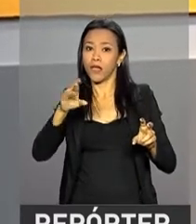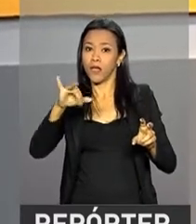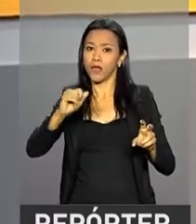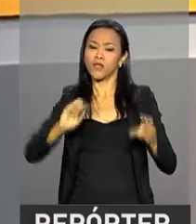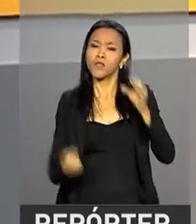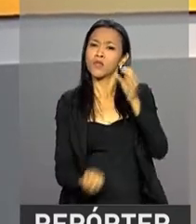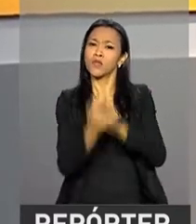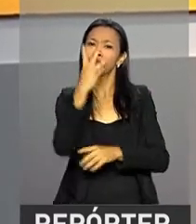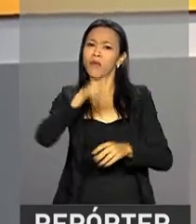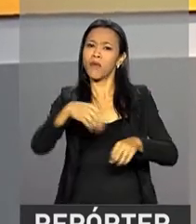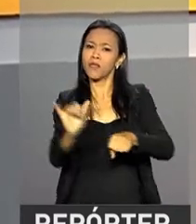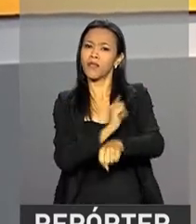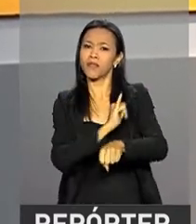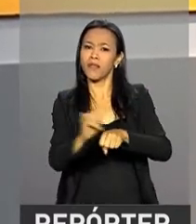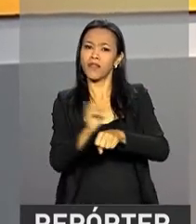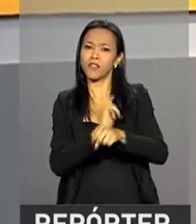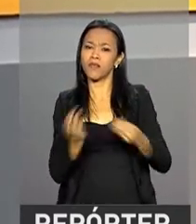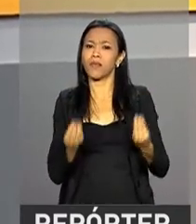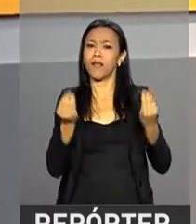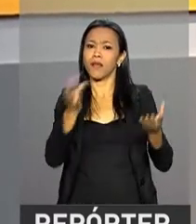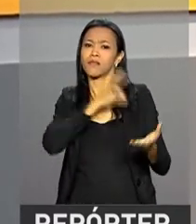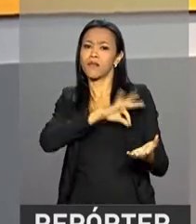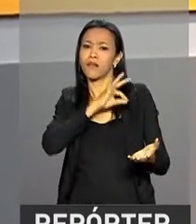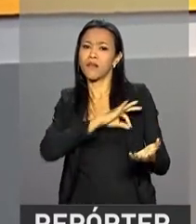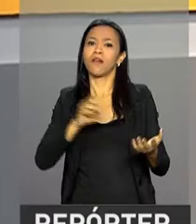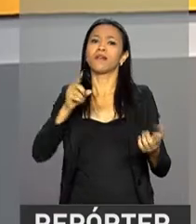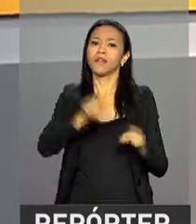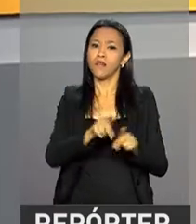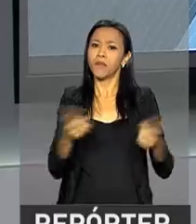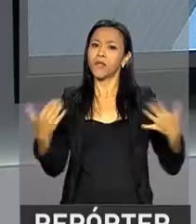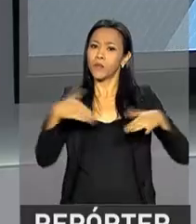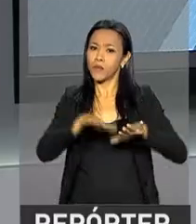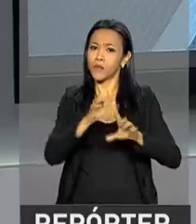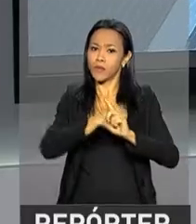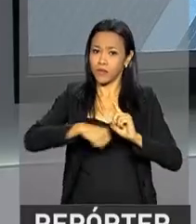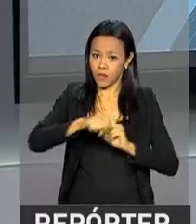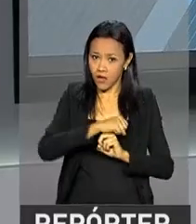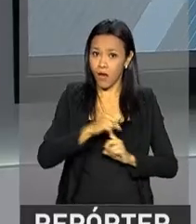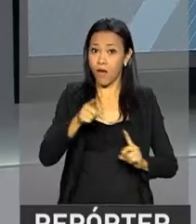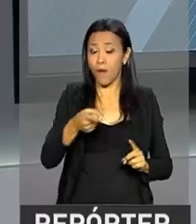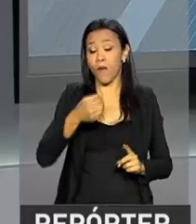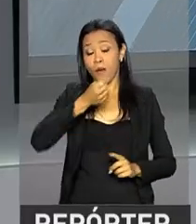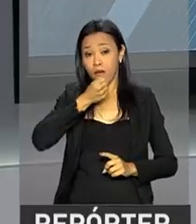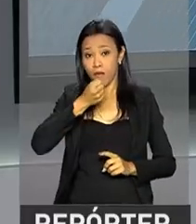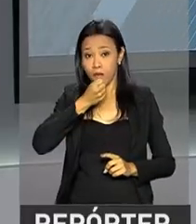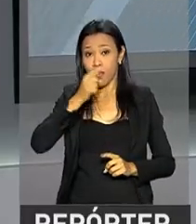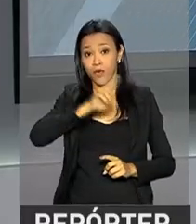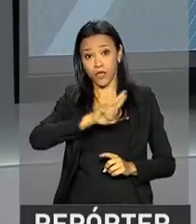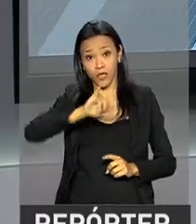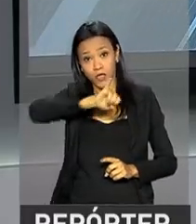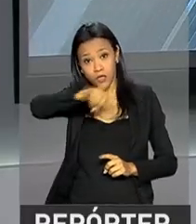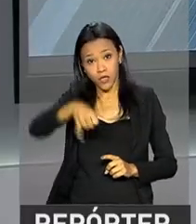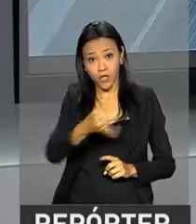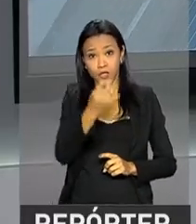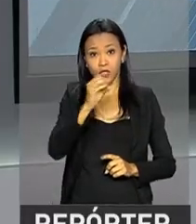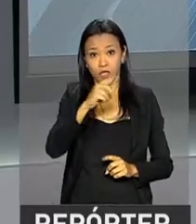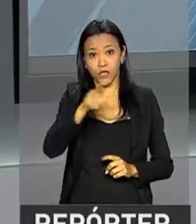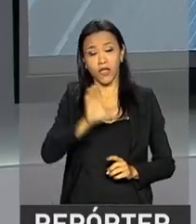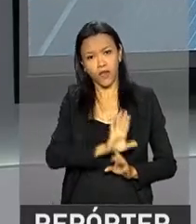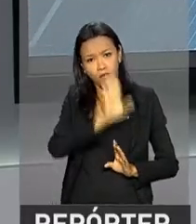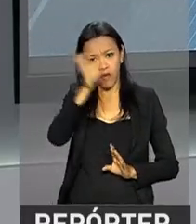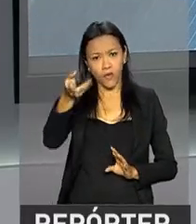de geração de renda e de inclusão social o repórter josé luiz filho foi até guarulhos na região metropolitana